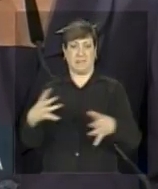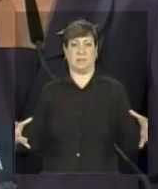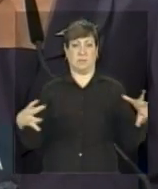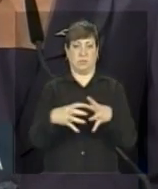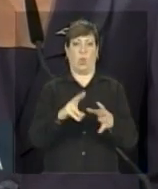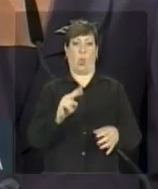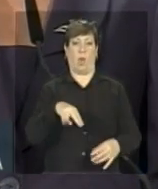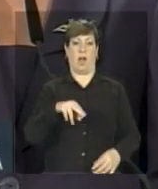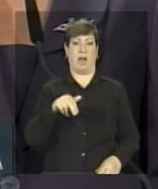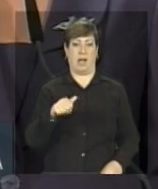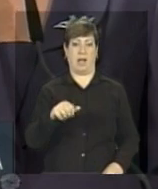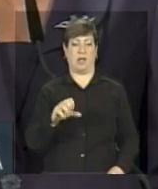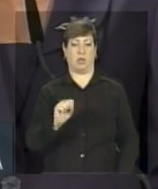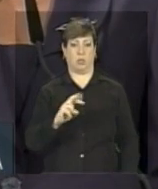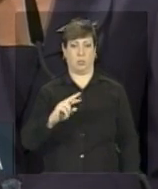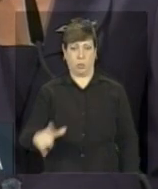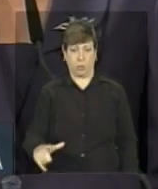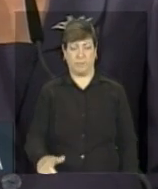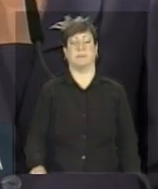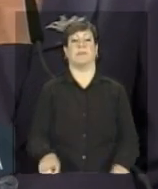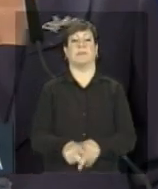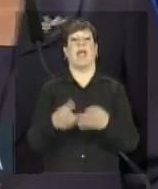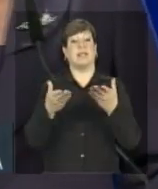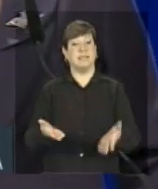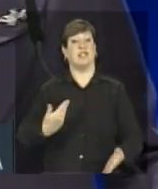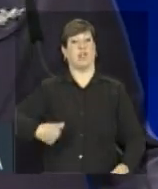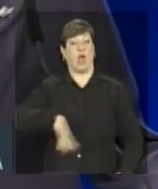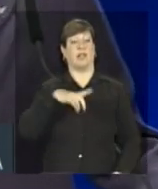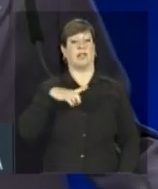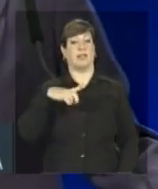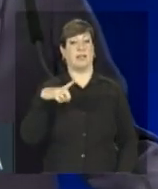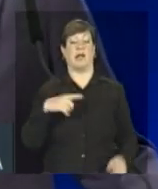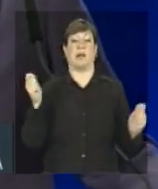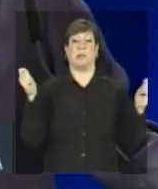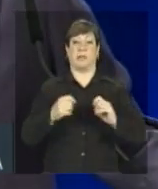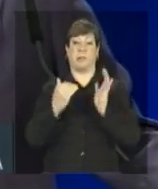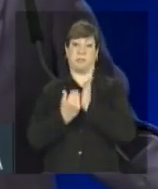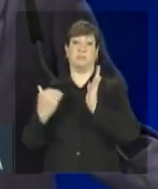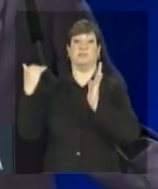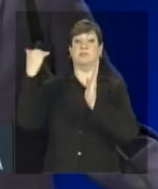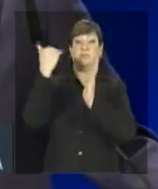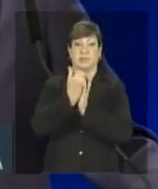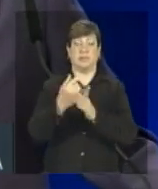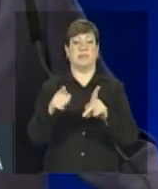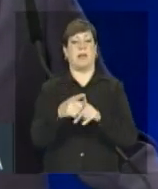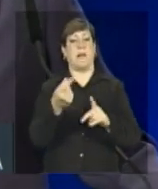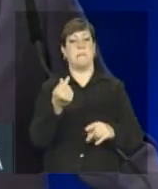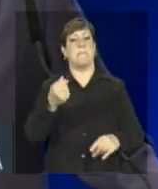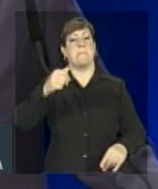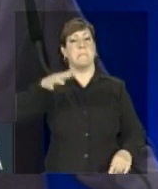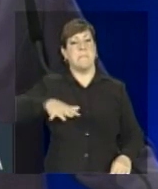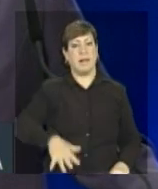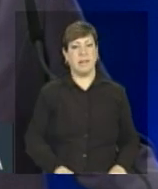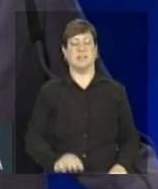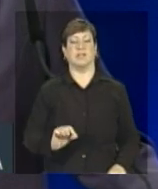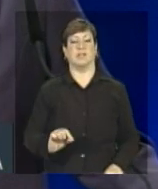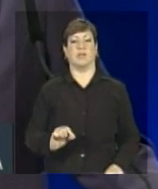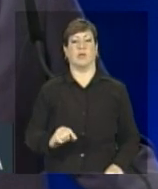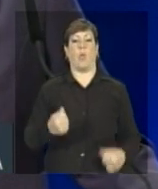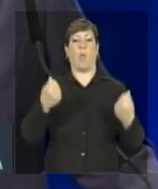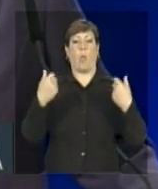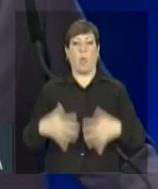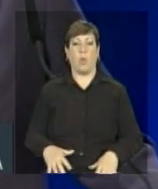a Unasul. Teremos, assim, um aumento da capacidade e um barateamento dos custos